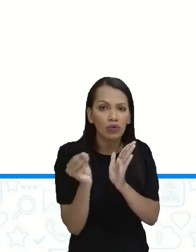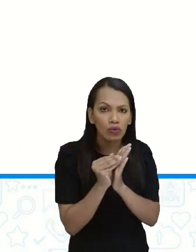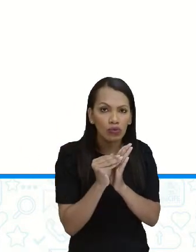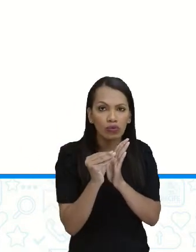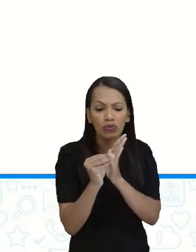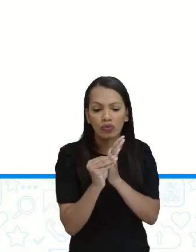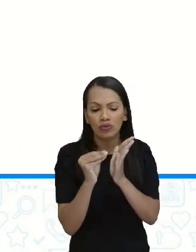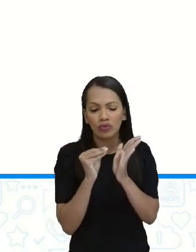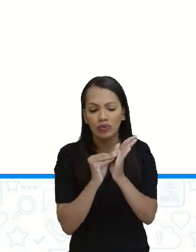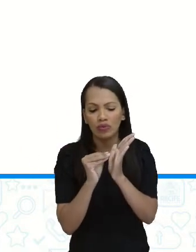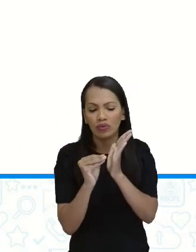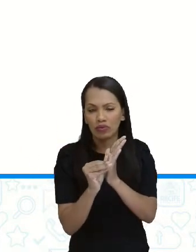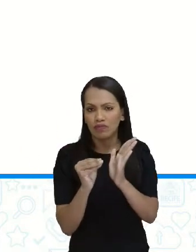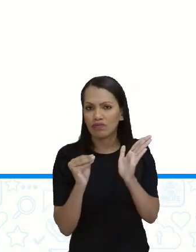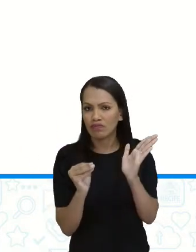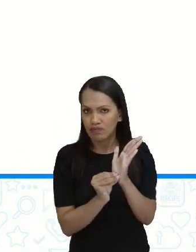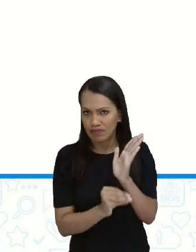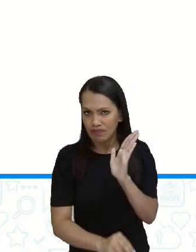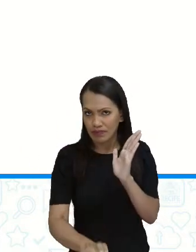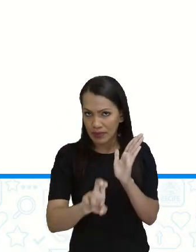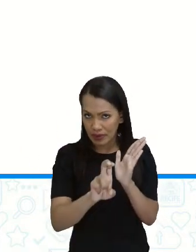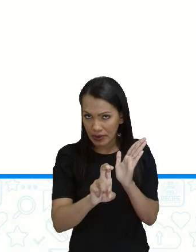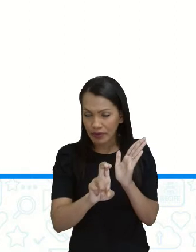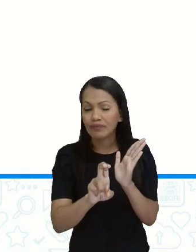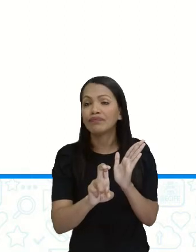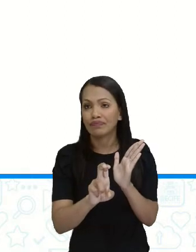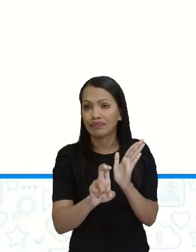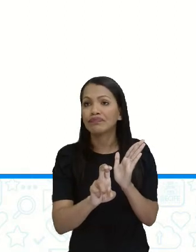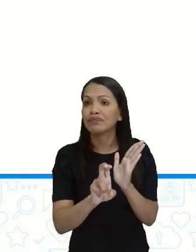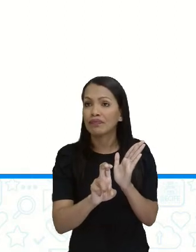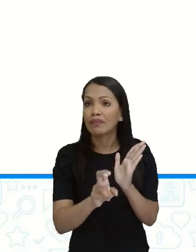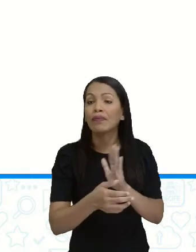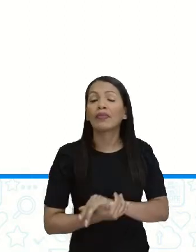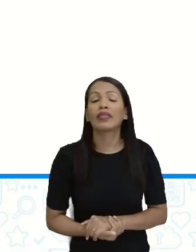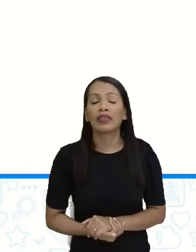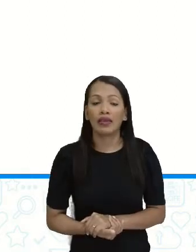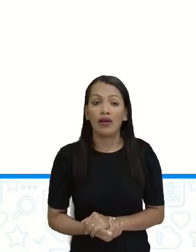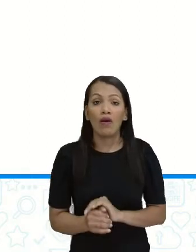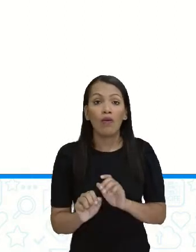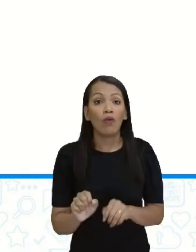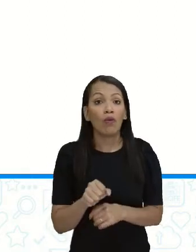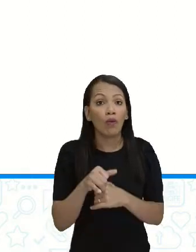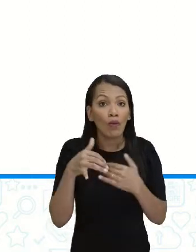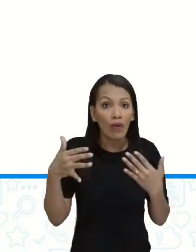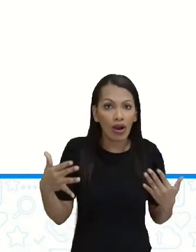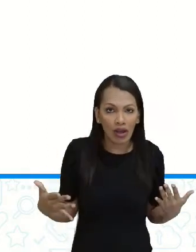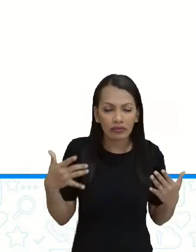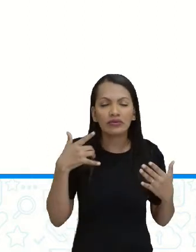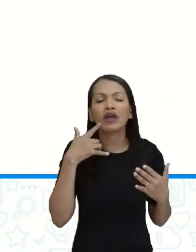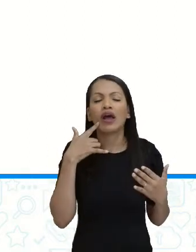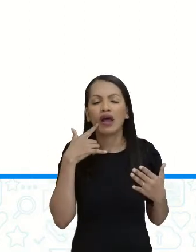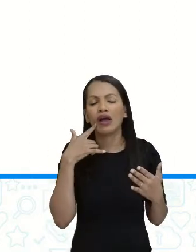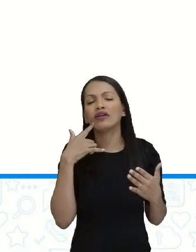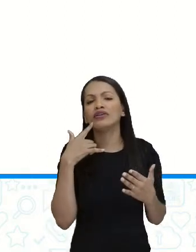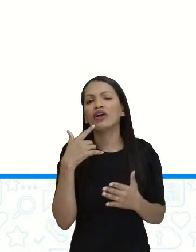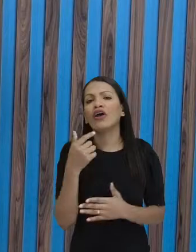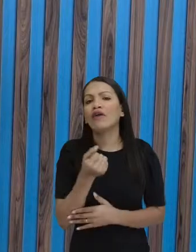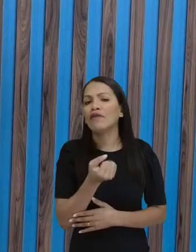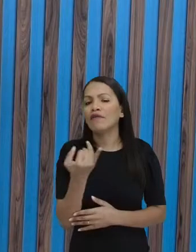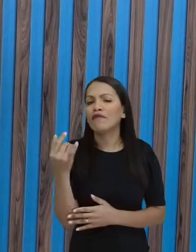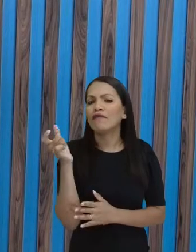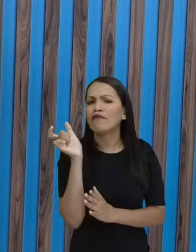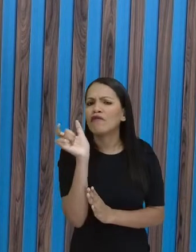serão necessárias para completar 2 páginas? O problema fala de